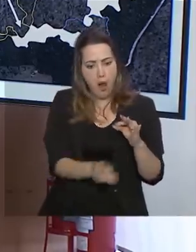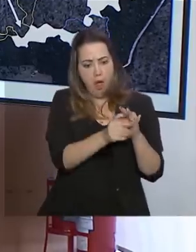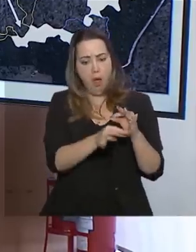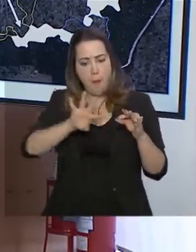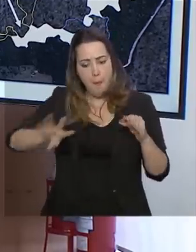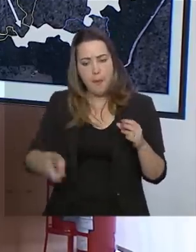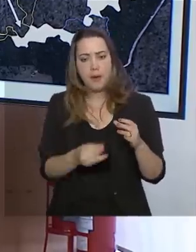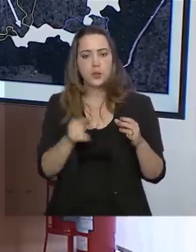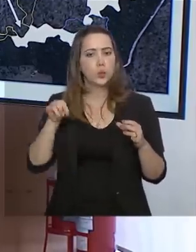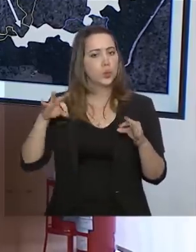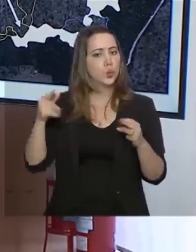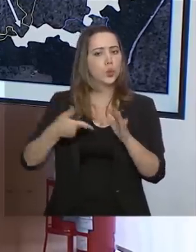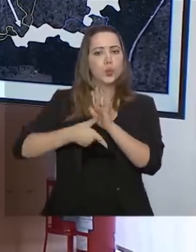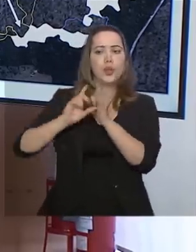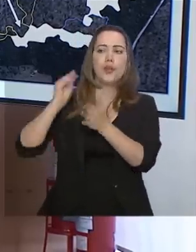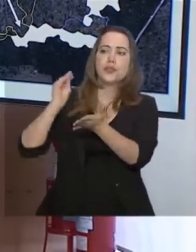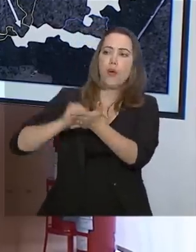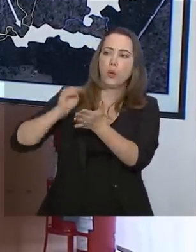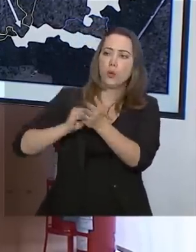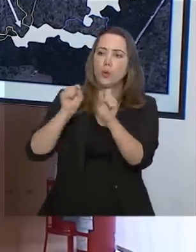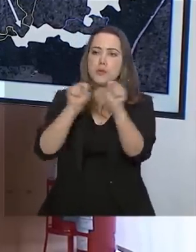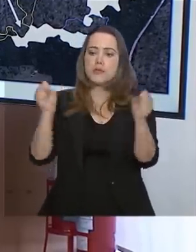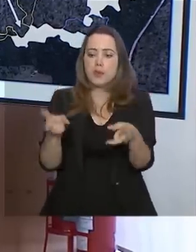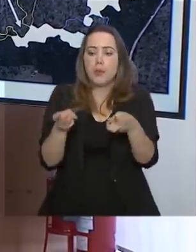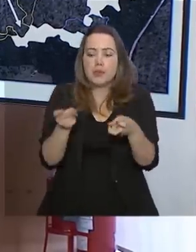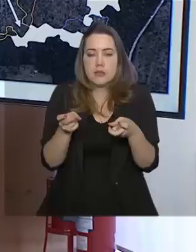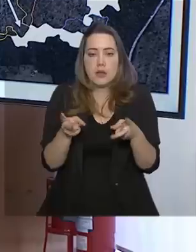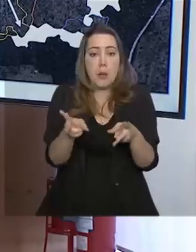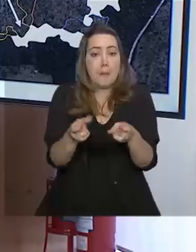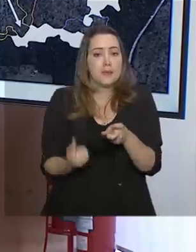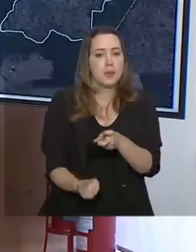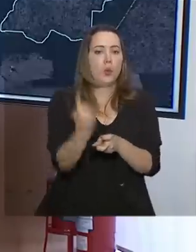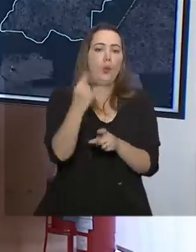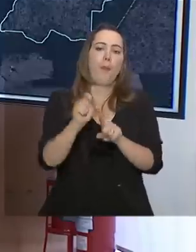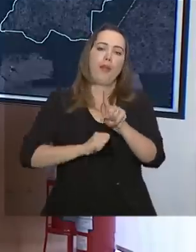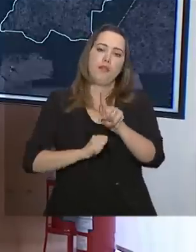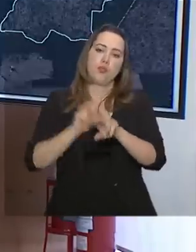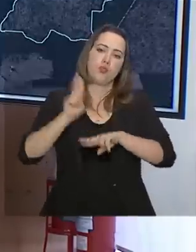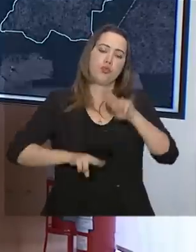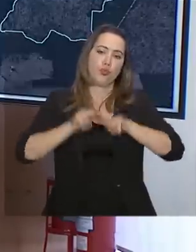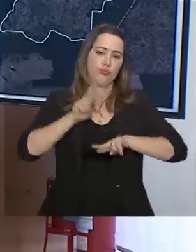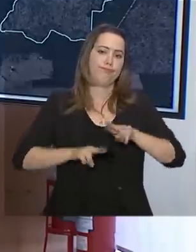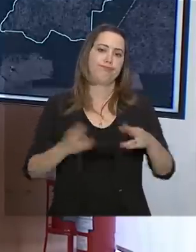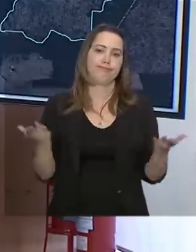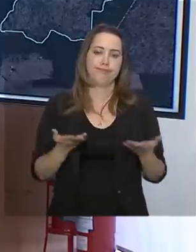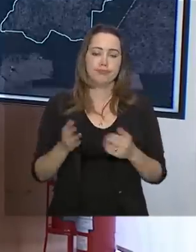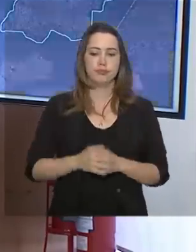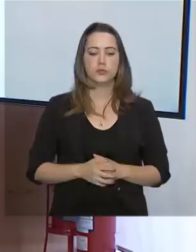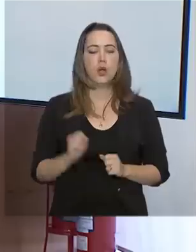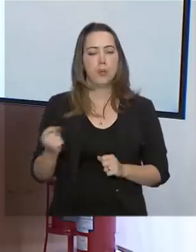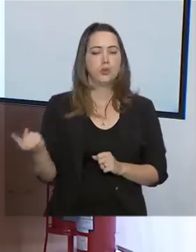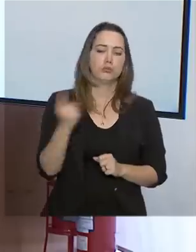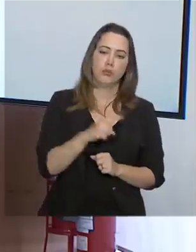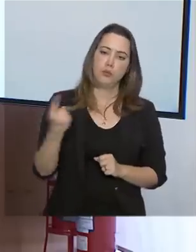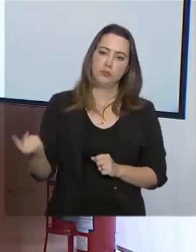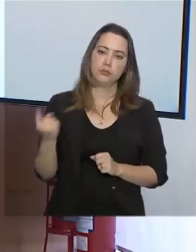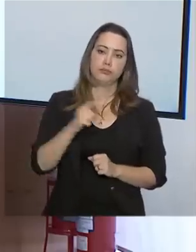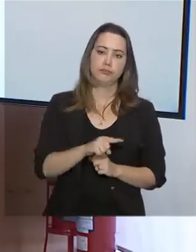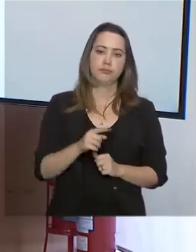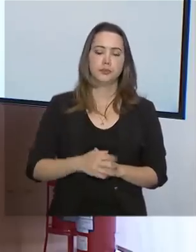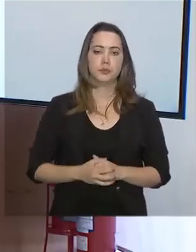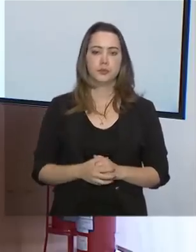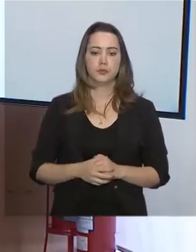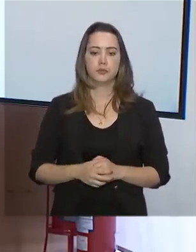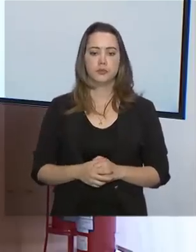de 293 o próximo pode passar o mesmo